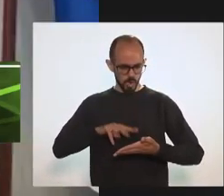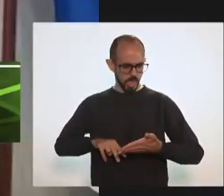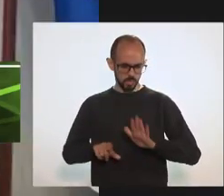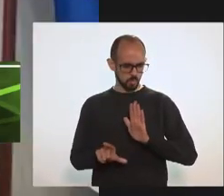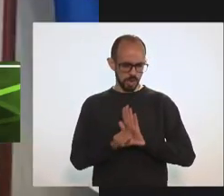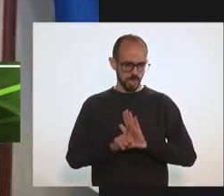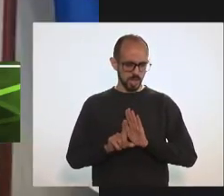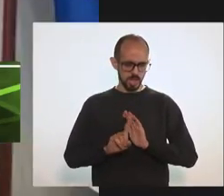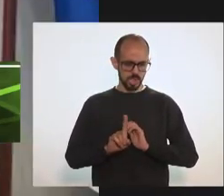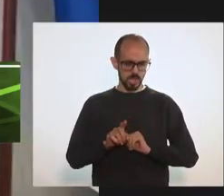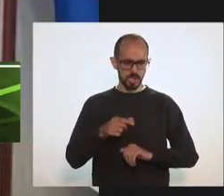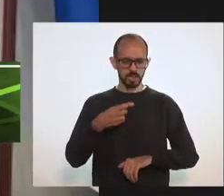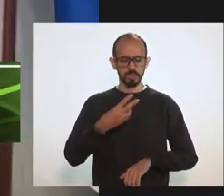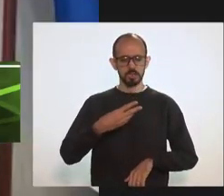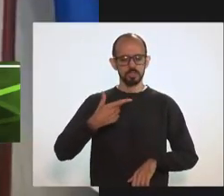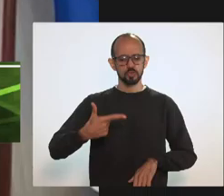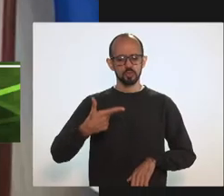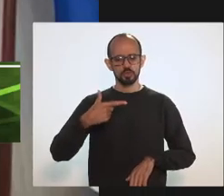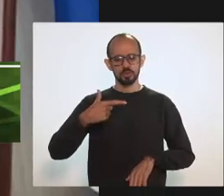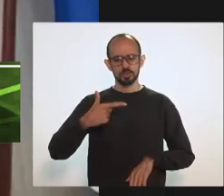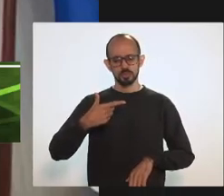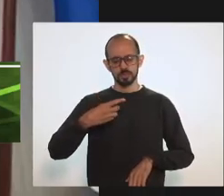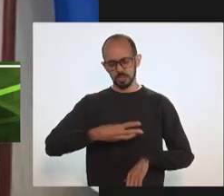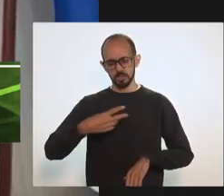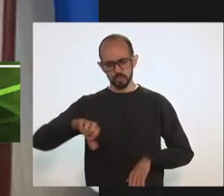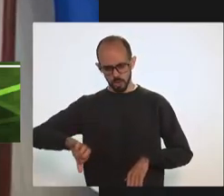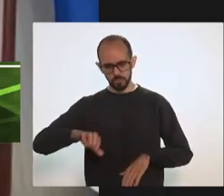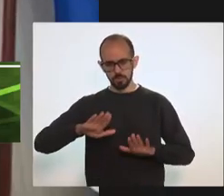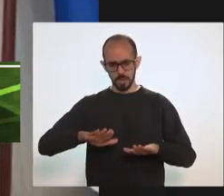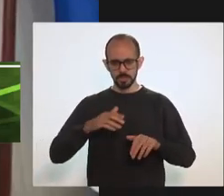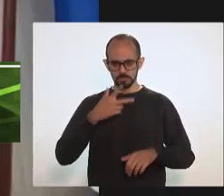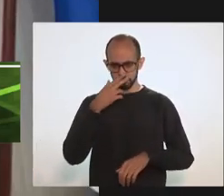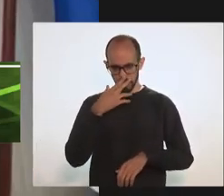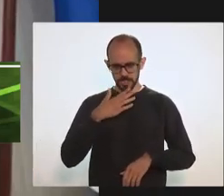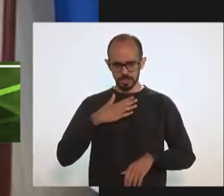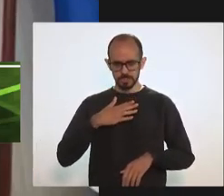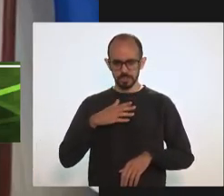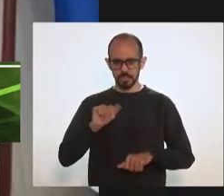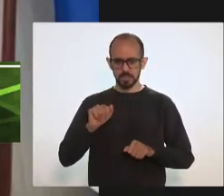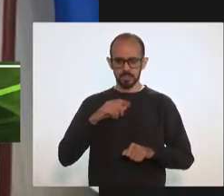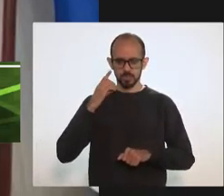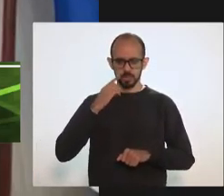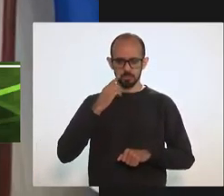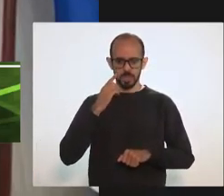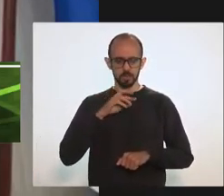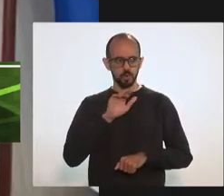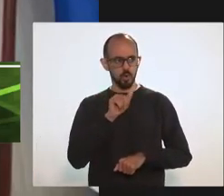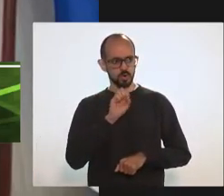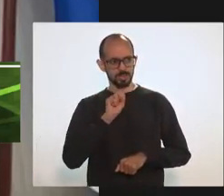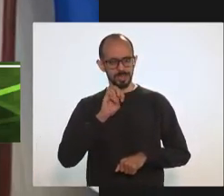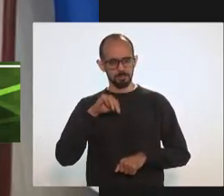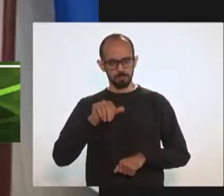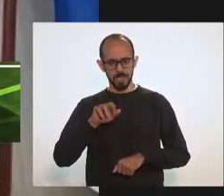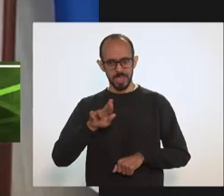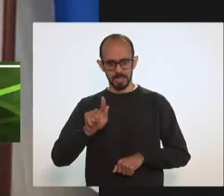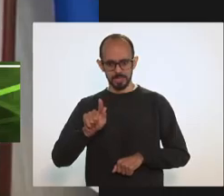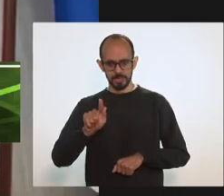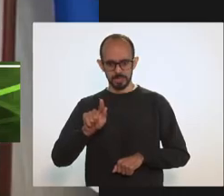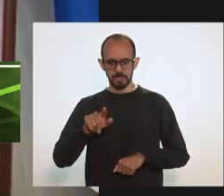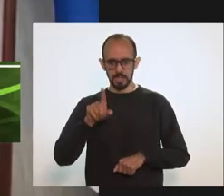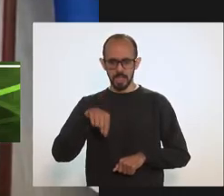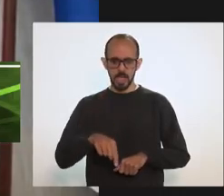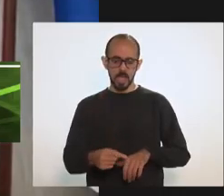Presidente, me permite uma questão de ordem aqui? Pois não, deputado Rodrigo Amorim. Presidente, assim, eu não, de fato, eu não estou no papel, não estou